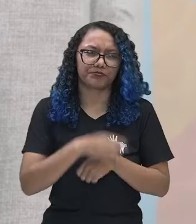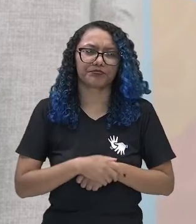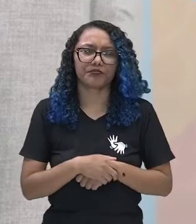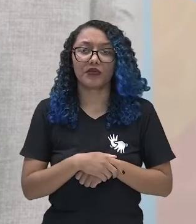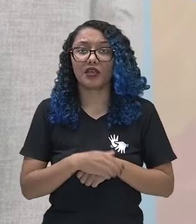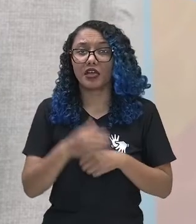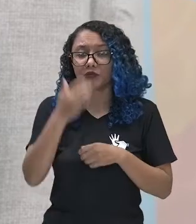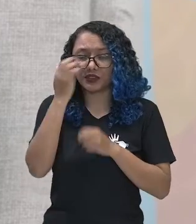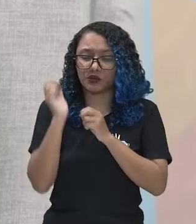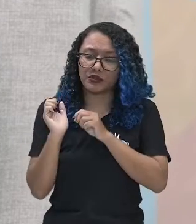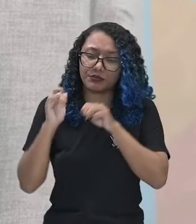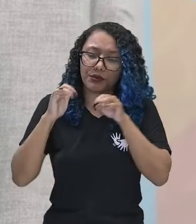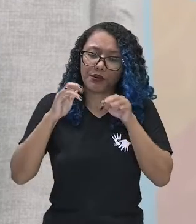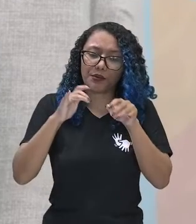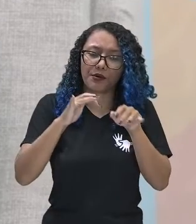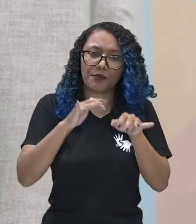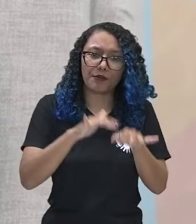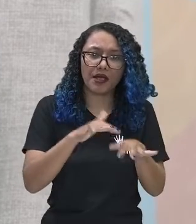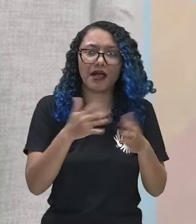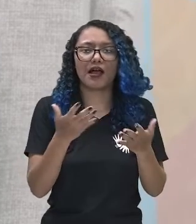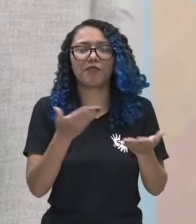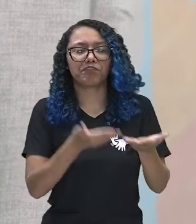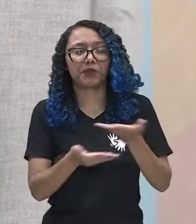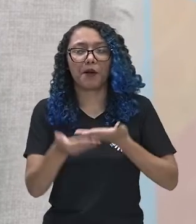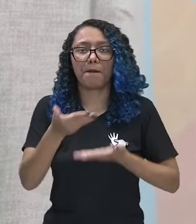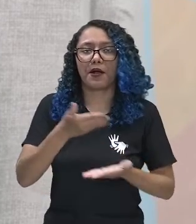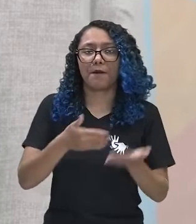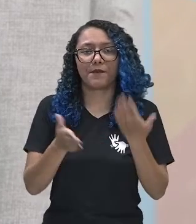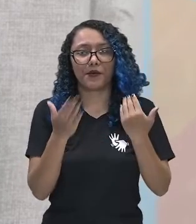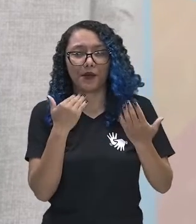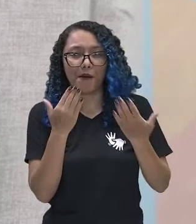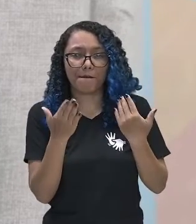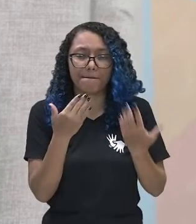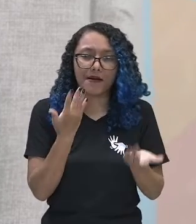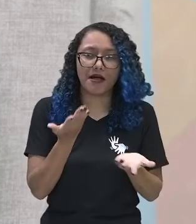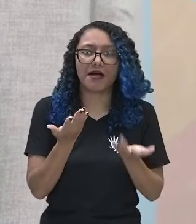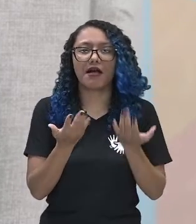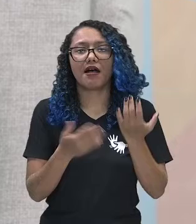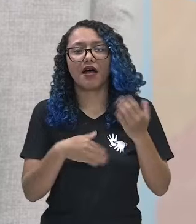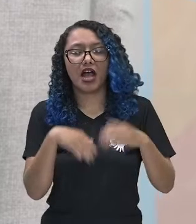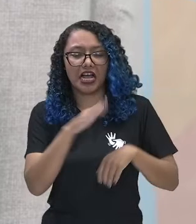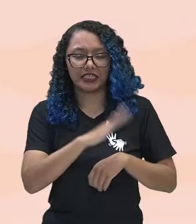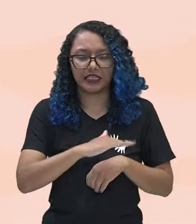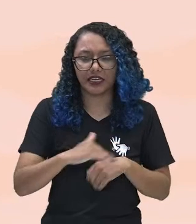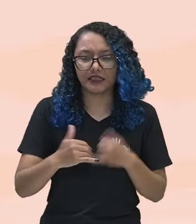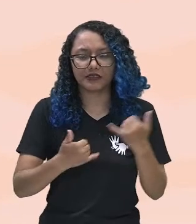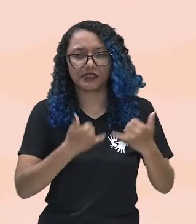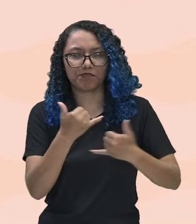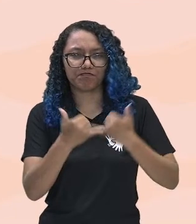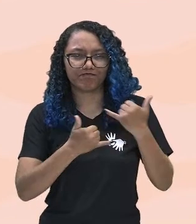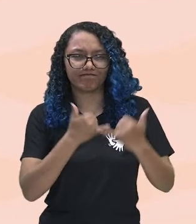praças, né, se socializar, as crianças, levar as crianças para brincar, né.